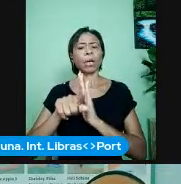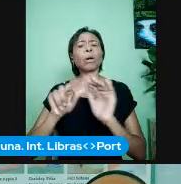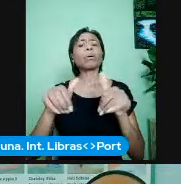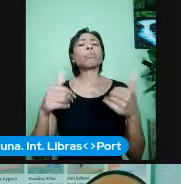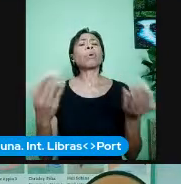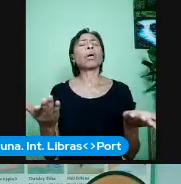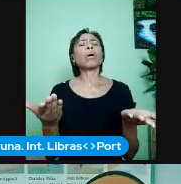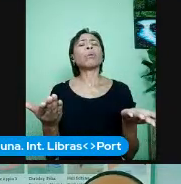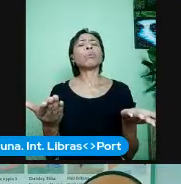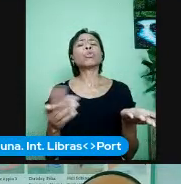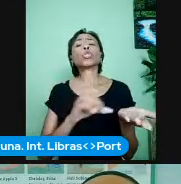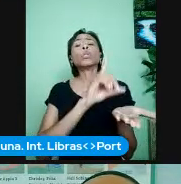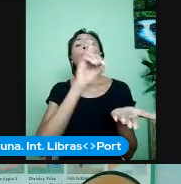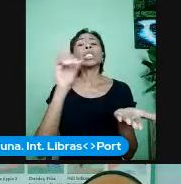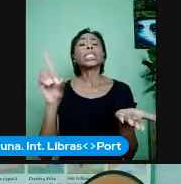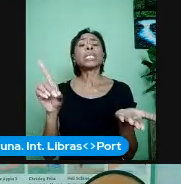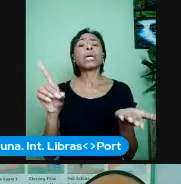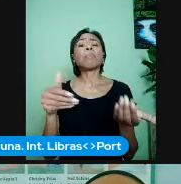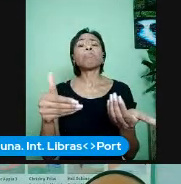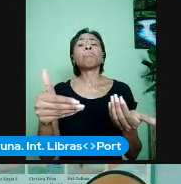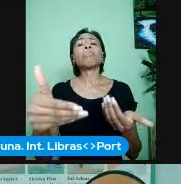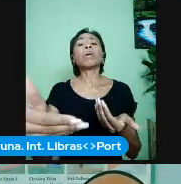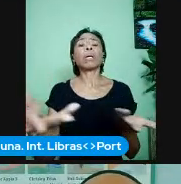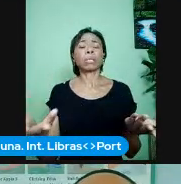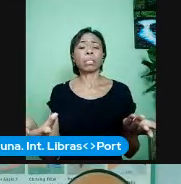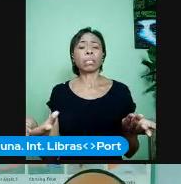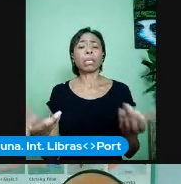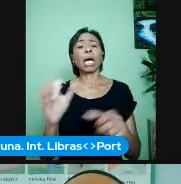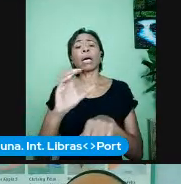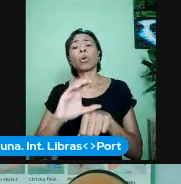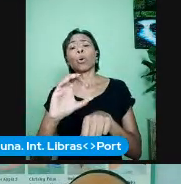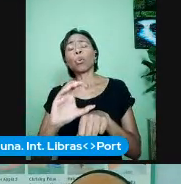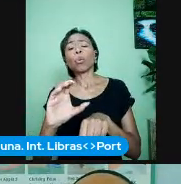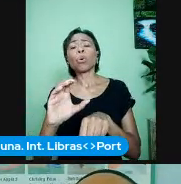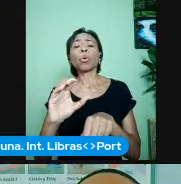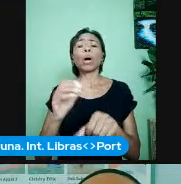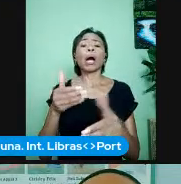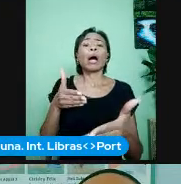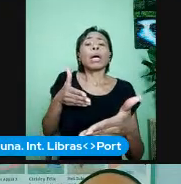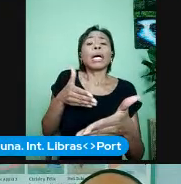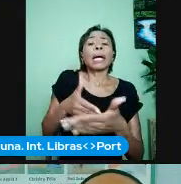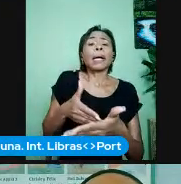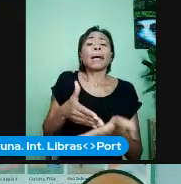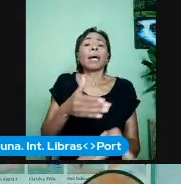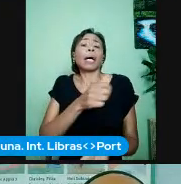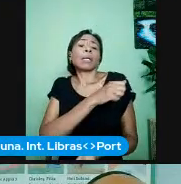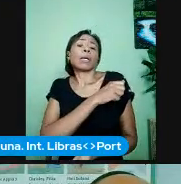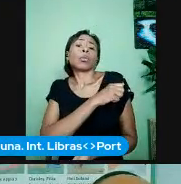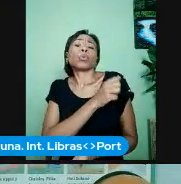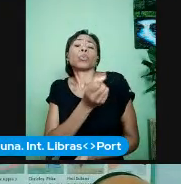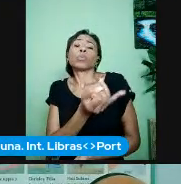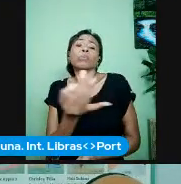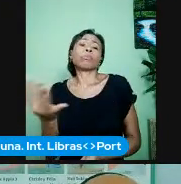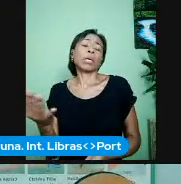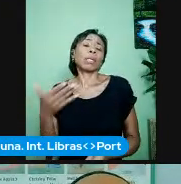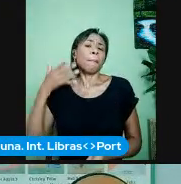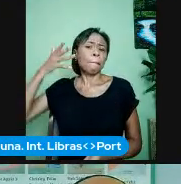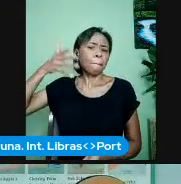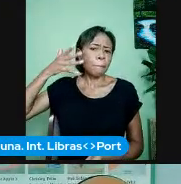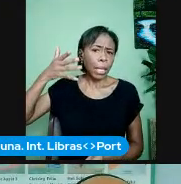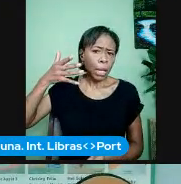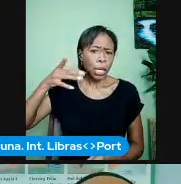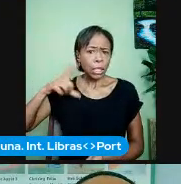datas previstas? Como é que será feito? Quantos alunos limites podem ir? Se as palestras serão aplicadas no dia?